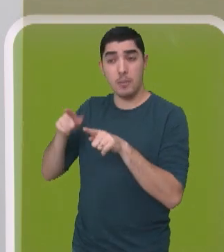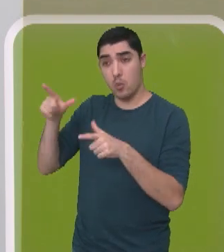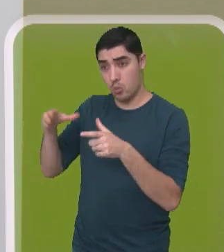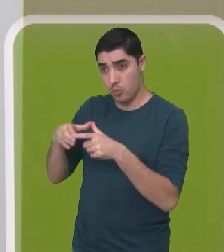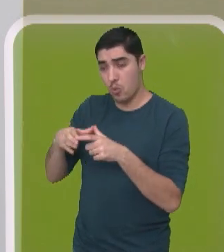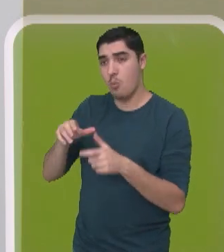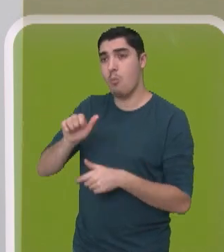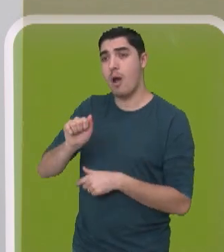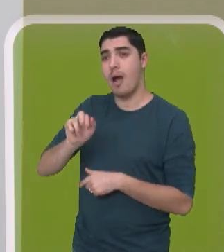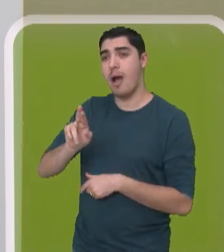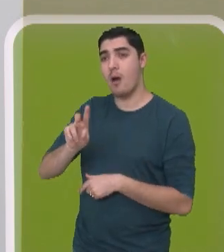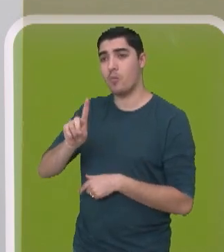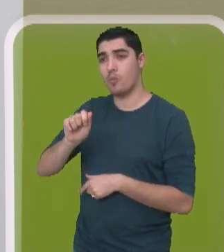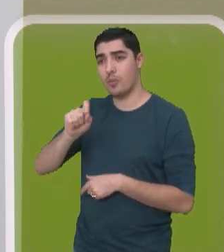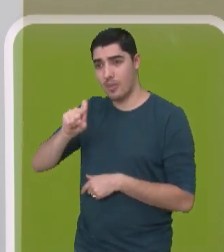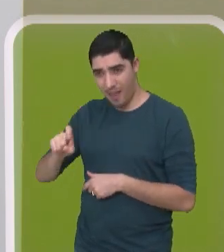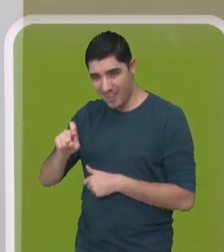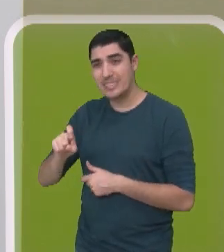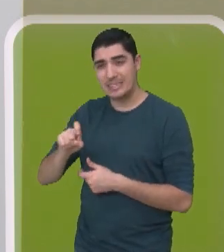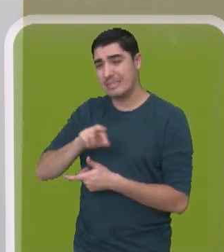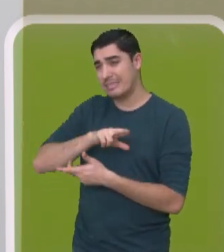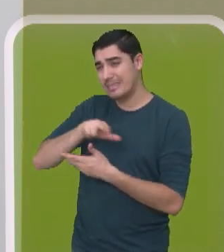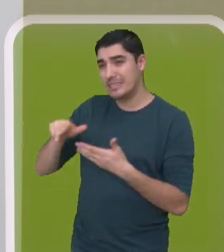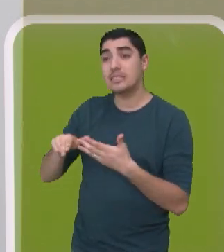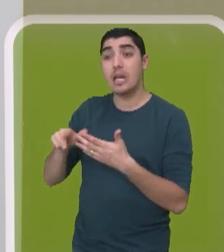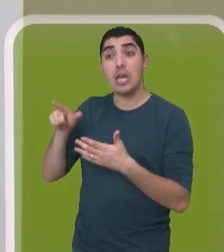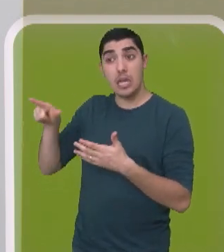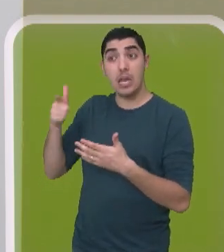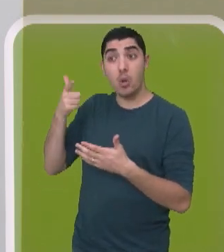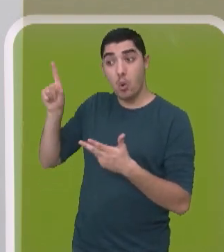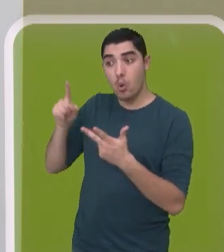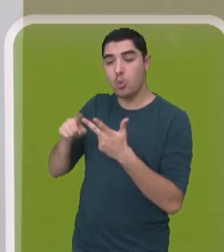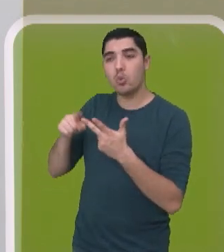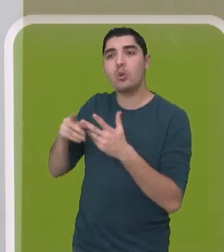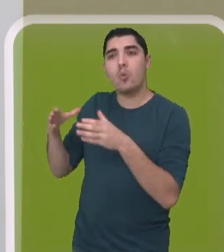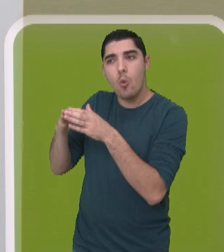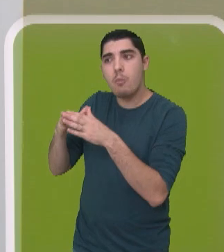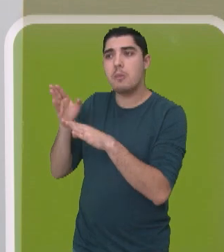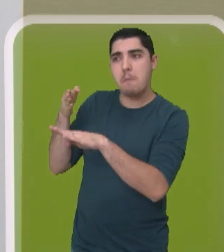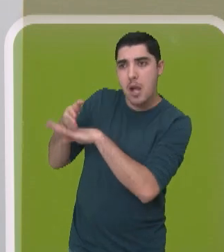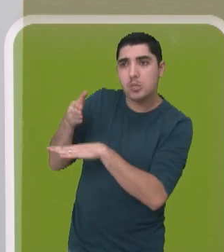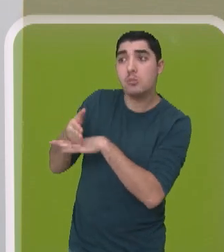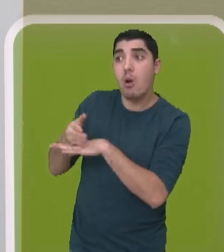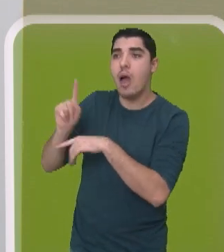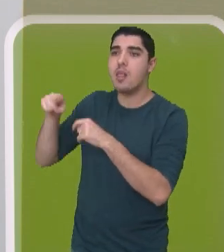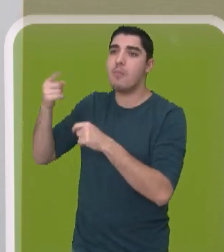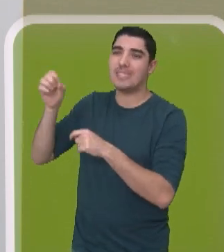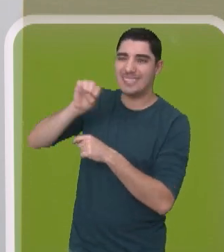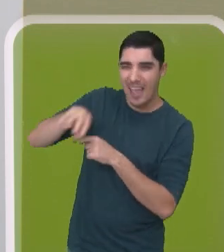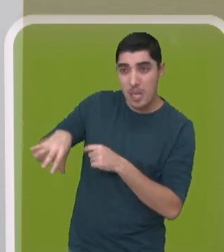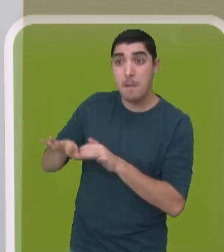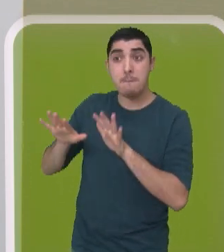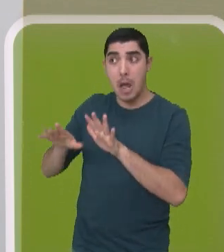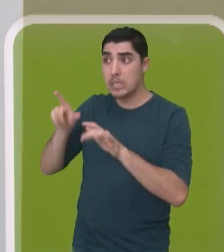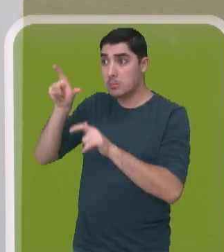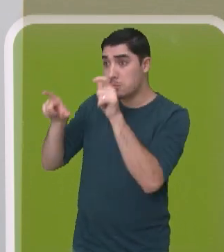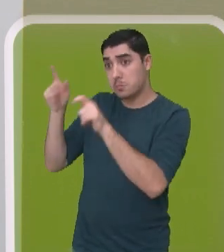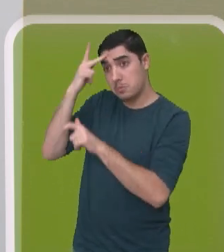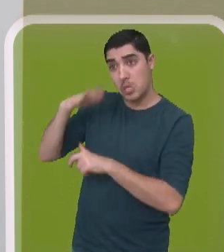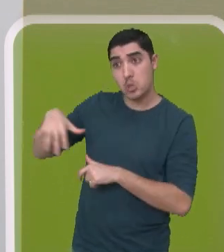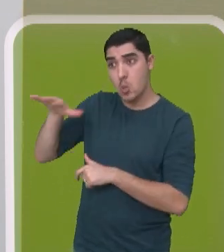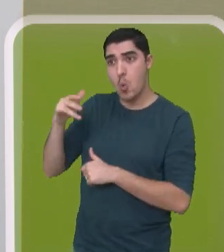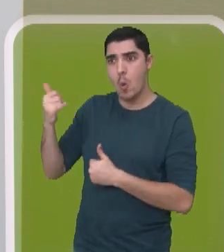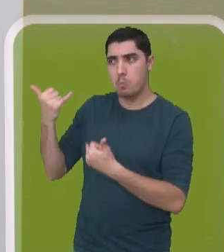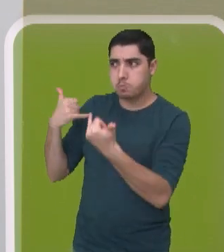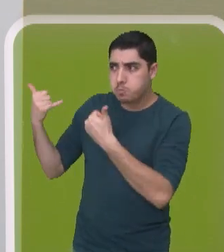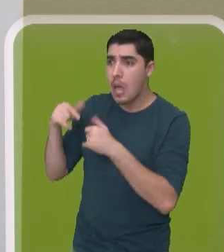em 2019, mas acabou saindo, que conseguiu acesso. Enfim, o nome dele foi muito elogiado por muitas pessoas de confiança que